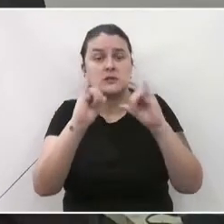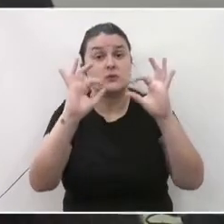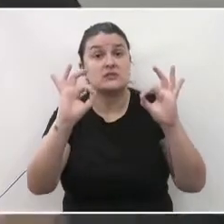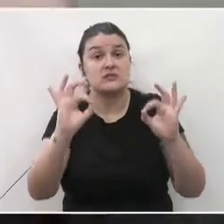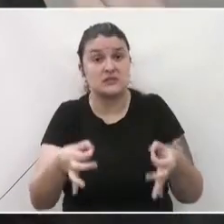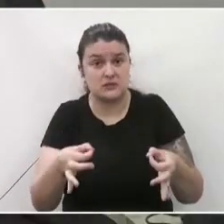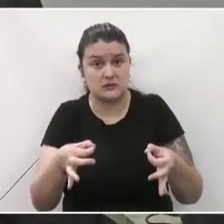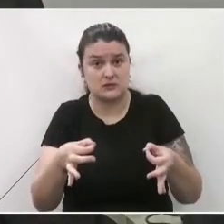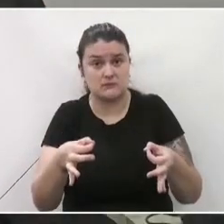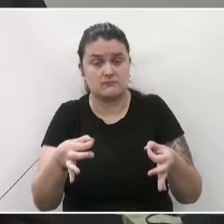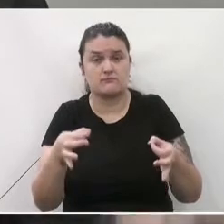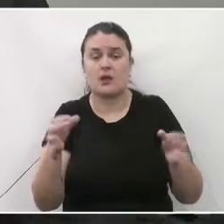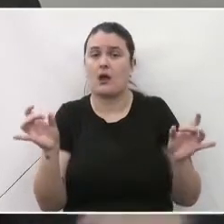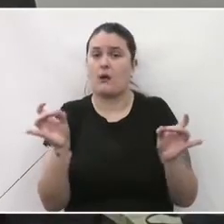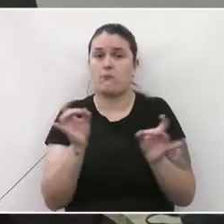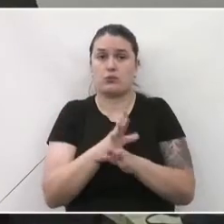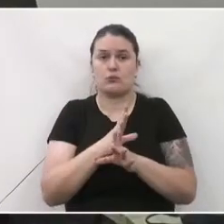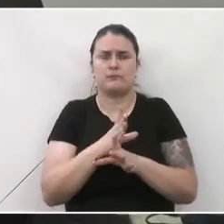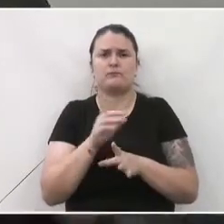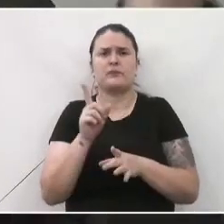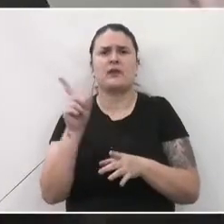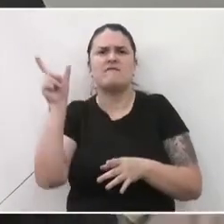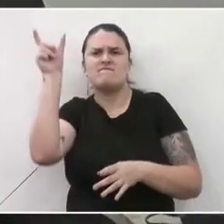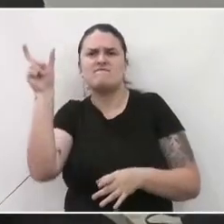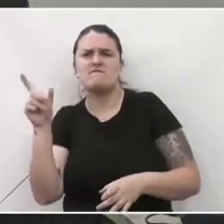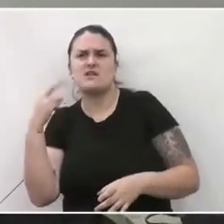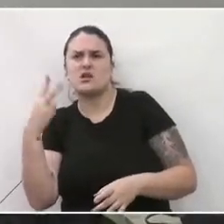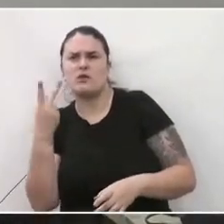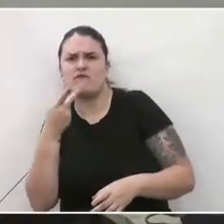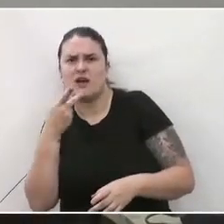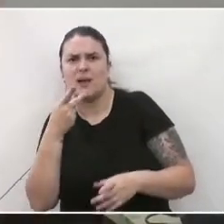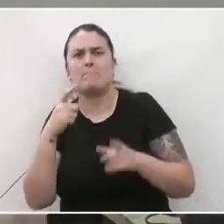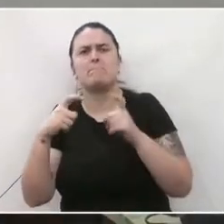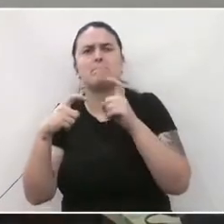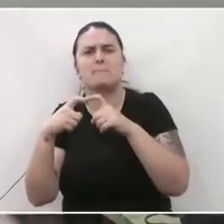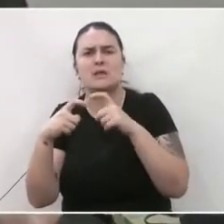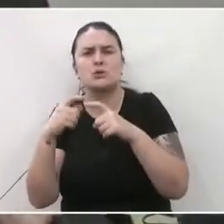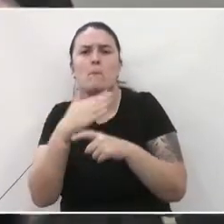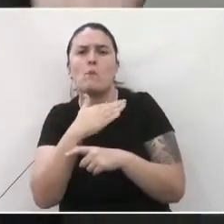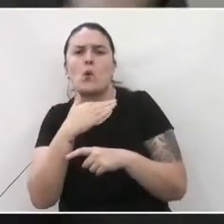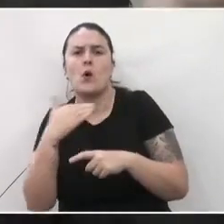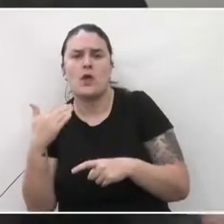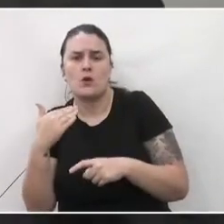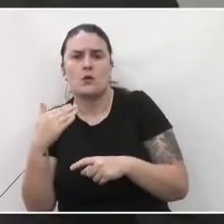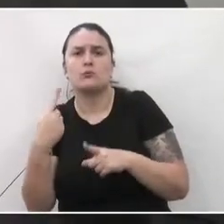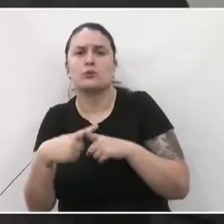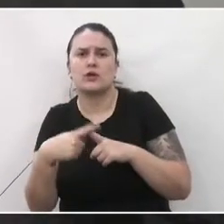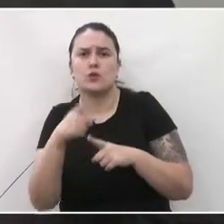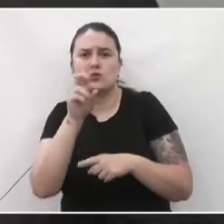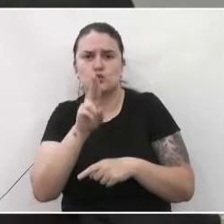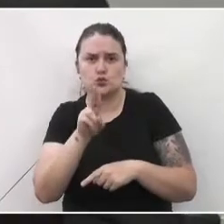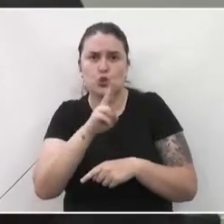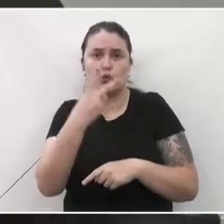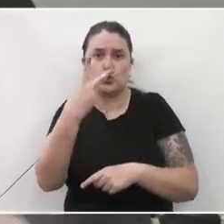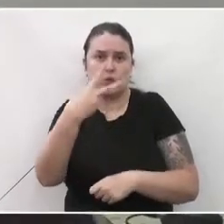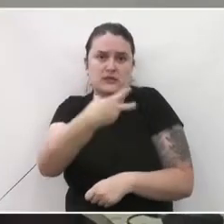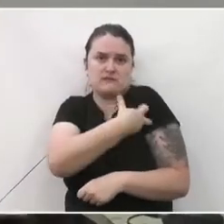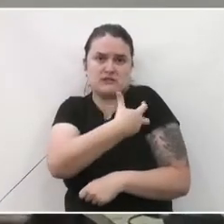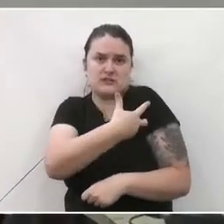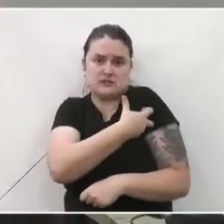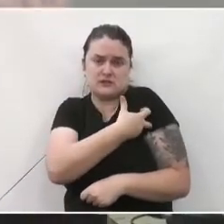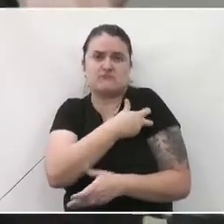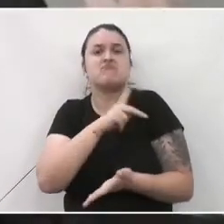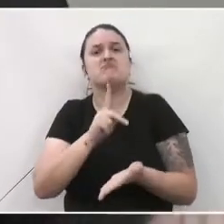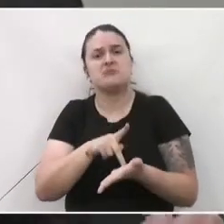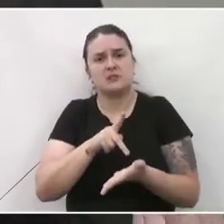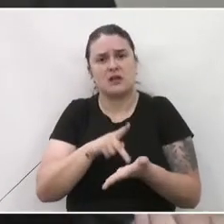corretas para a nossa população. Para terminar, quando ele fala que um médico morreu fazendo uso de duas doses da vacina,